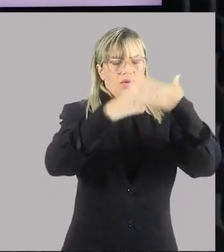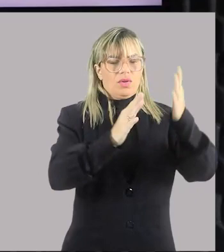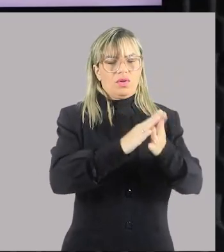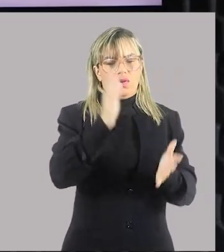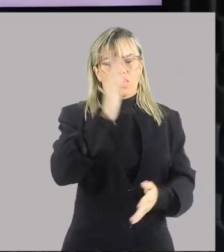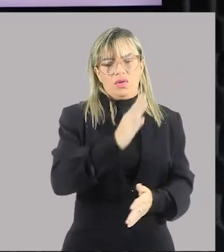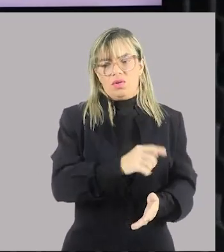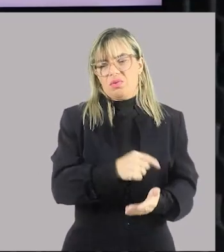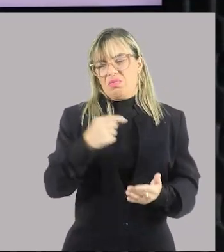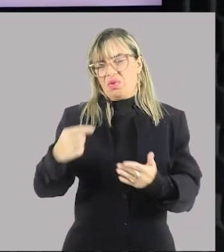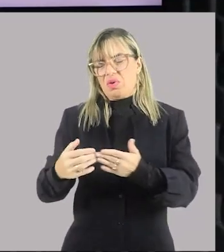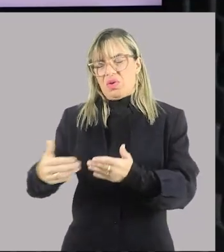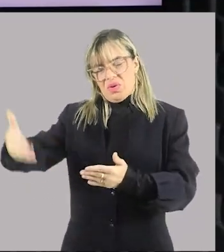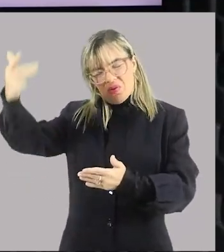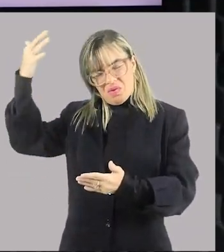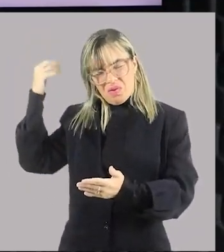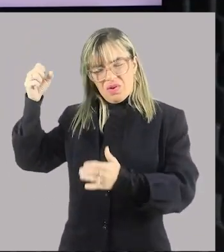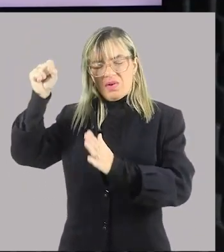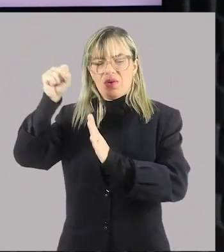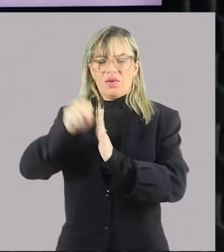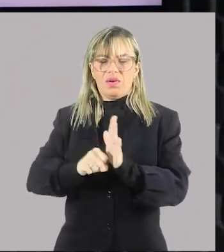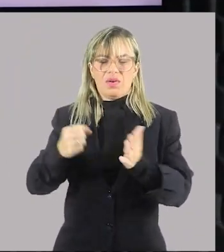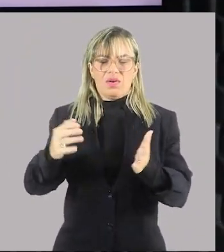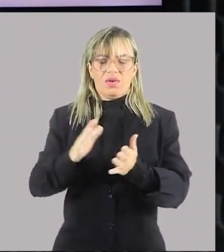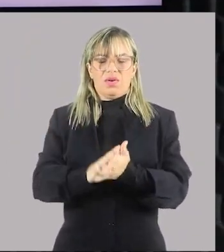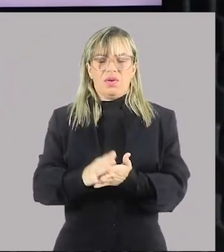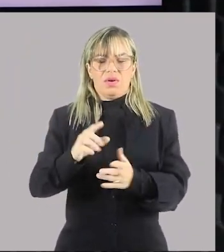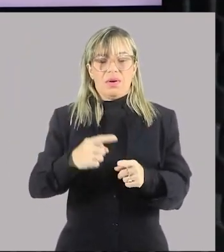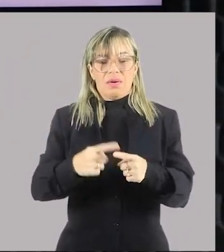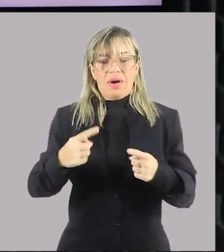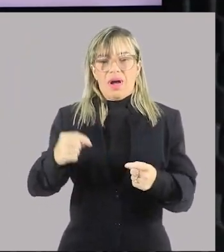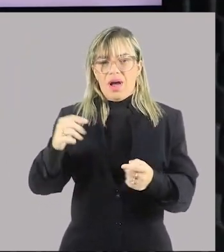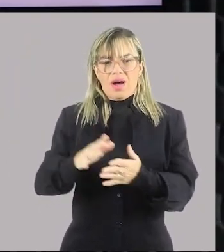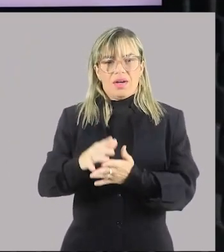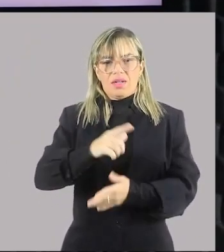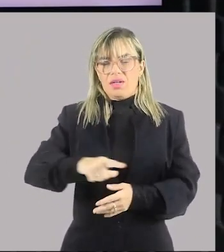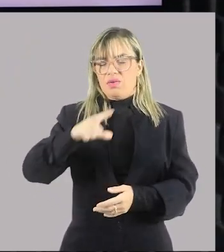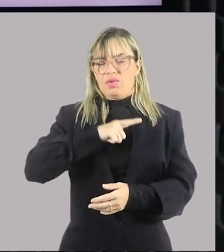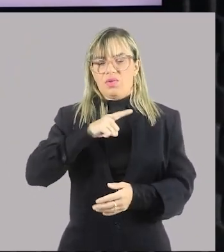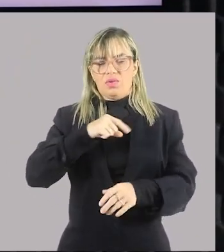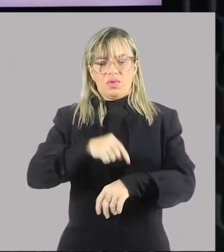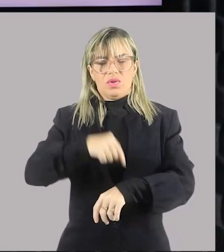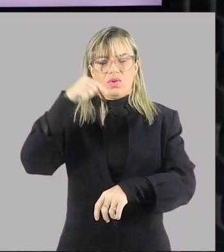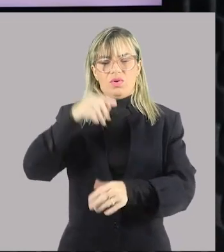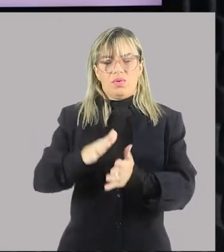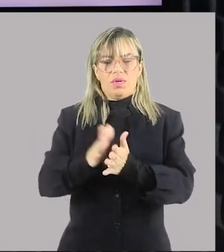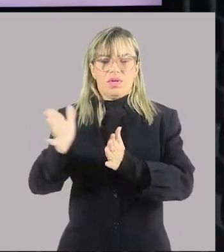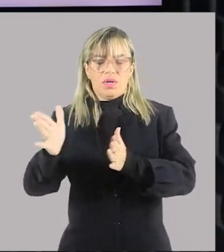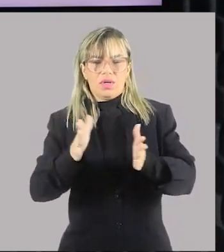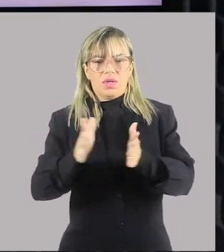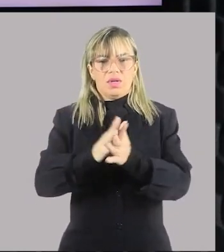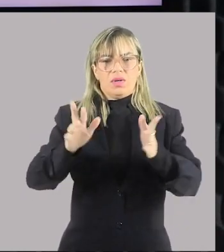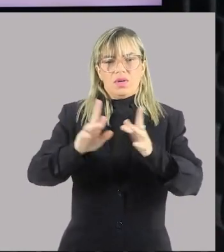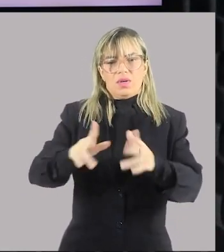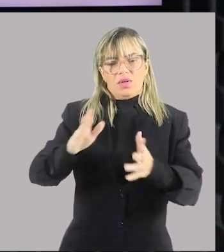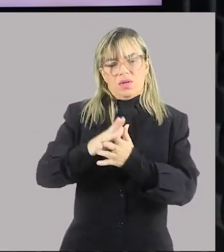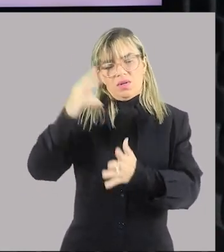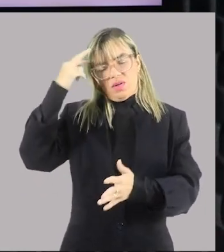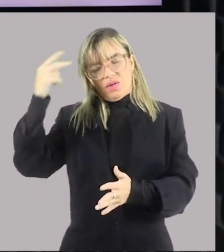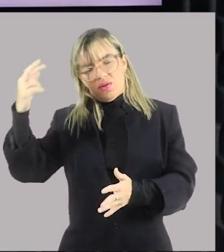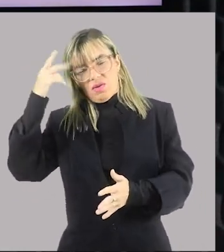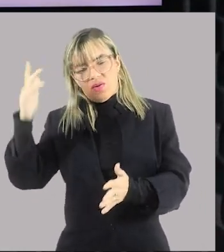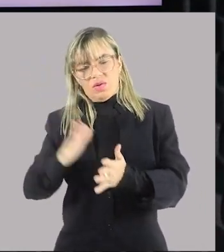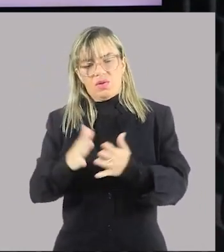para o século passado, por mais que tenhamos momentos históricos totalmente diferentes, mas hoje nós temos